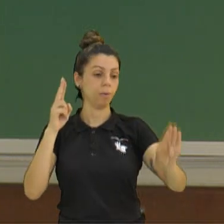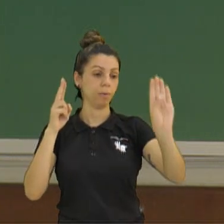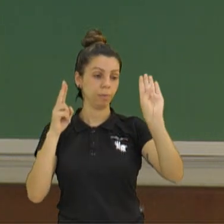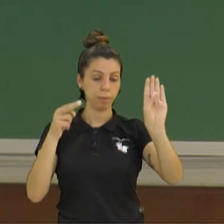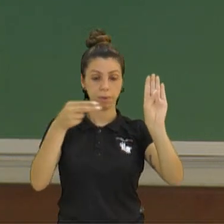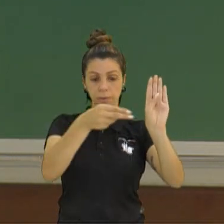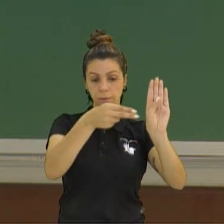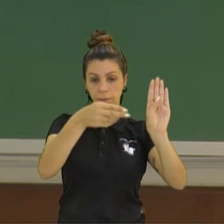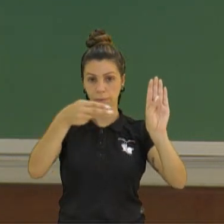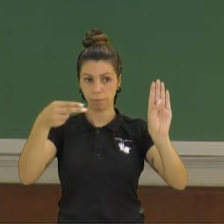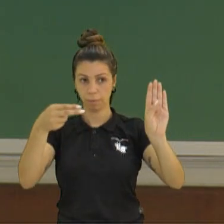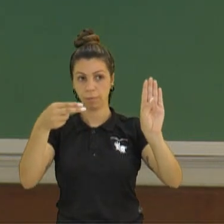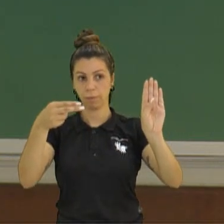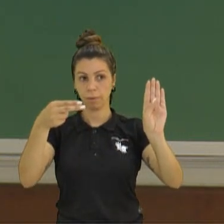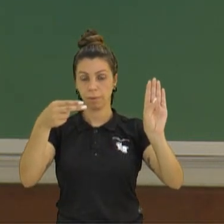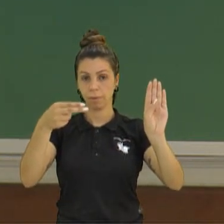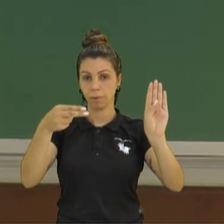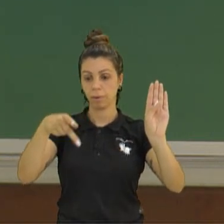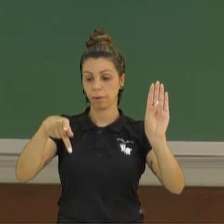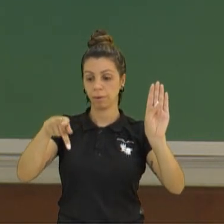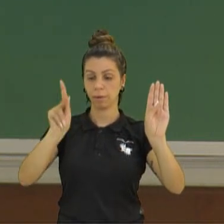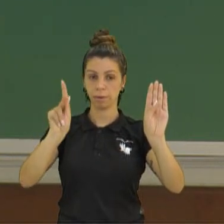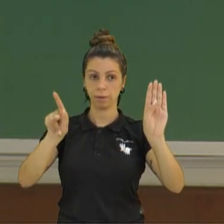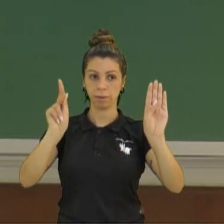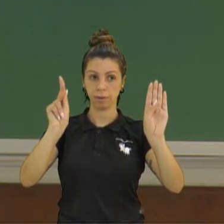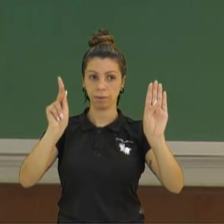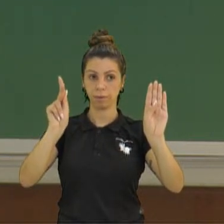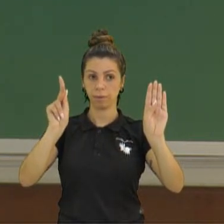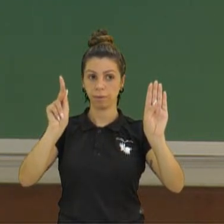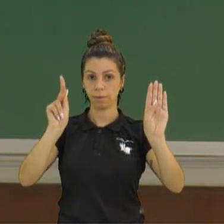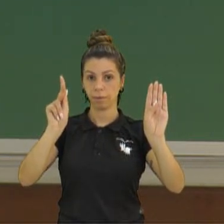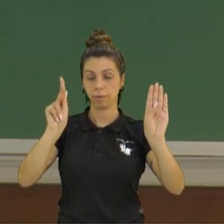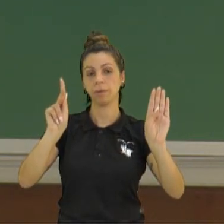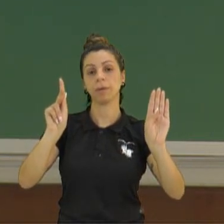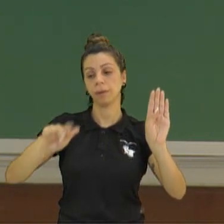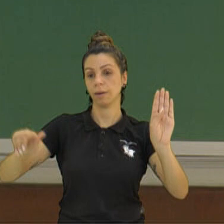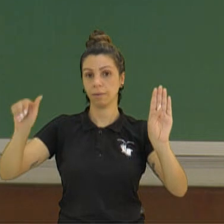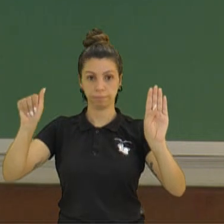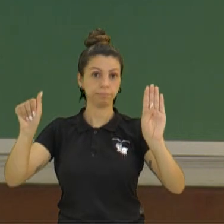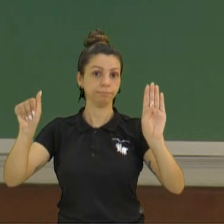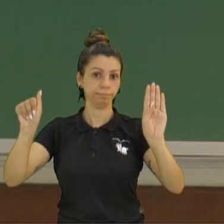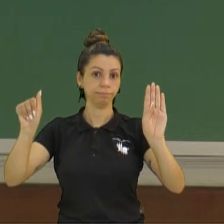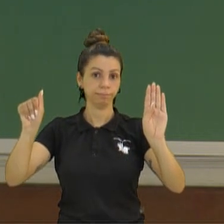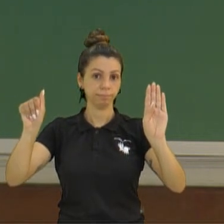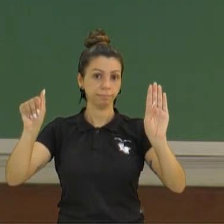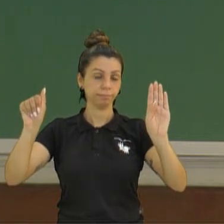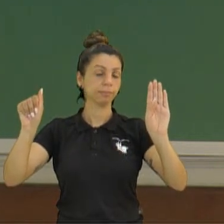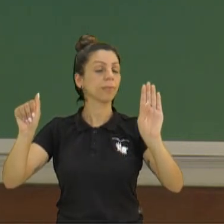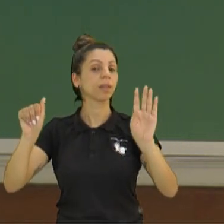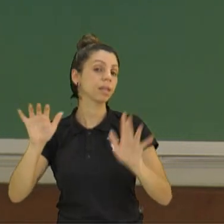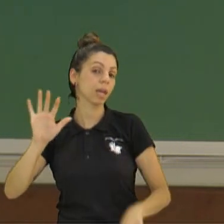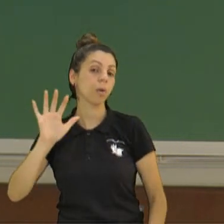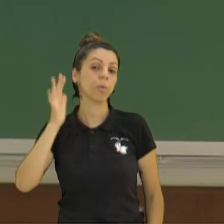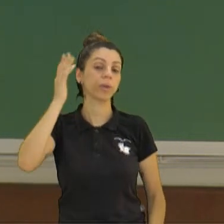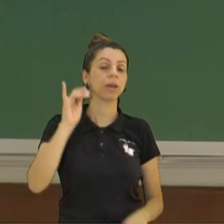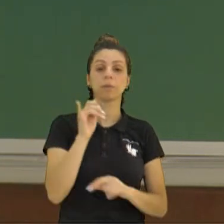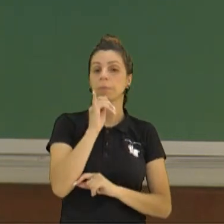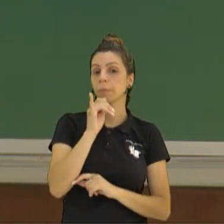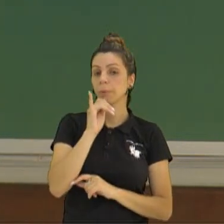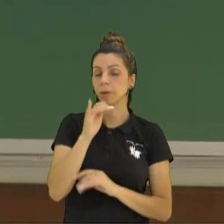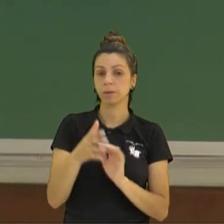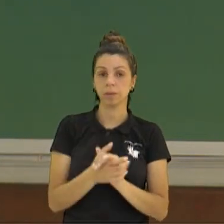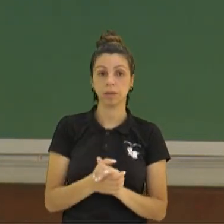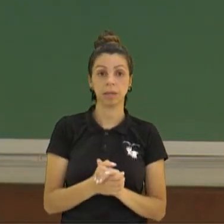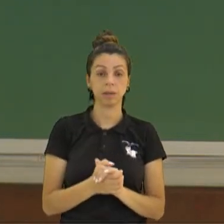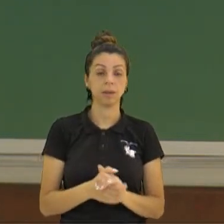produto entre a constante K, esse número que nós pensamos, e a grandeza A, certo? Se isso acontece, essas